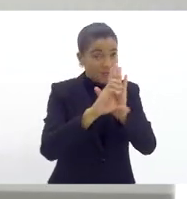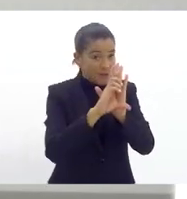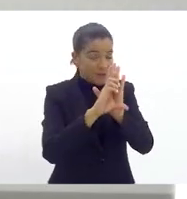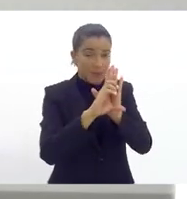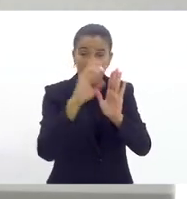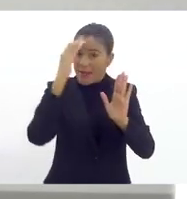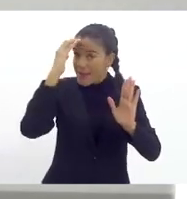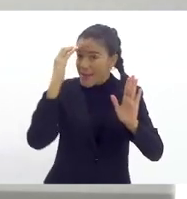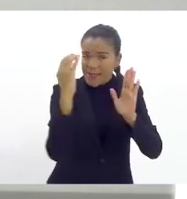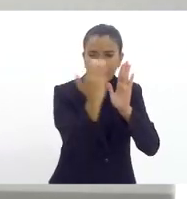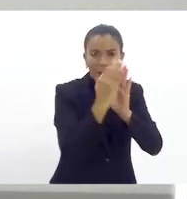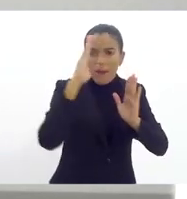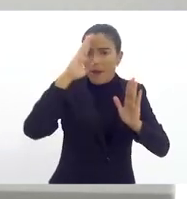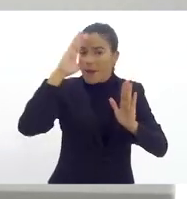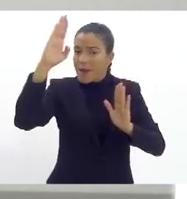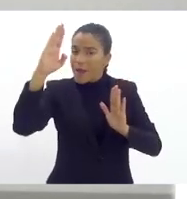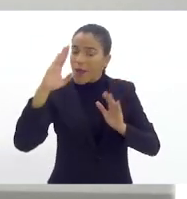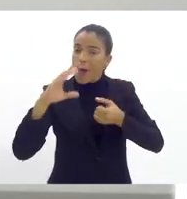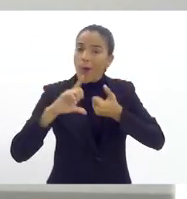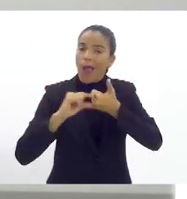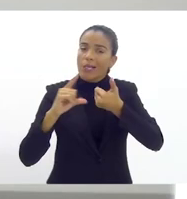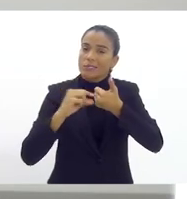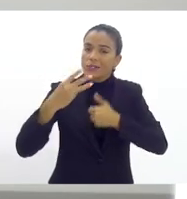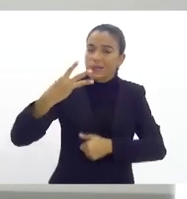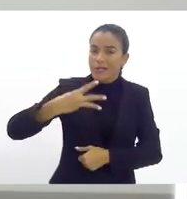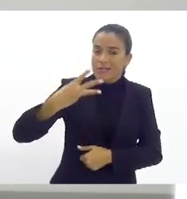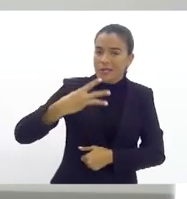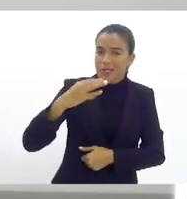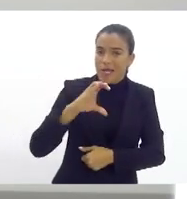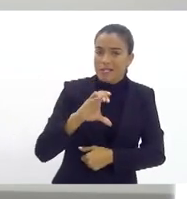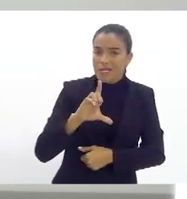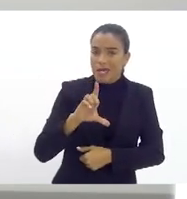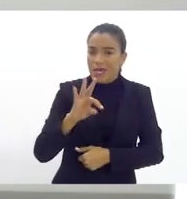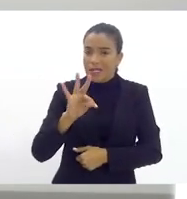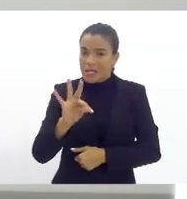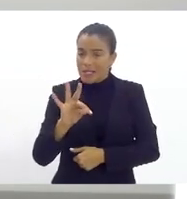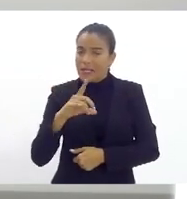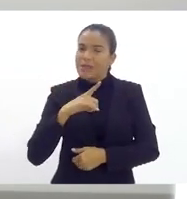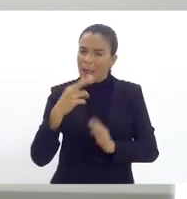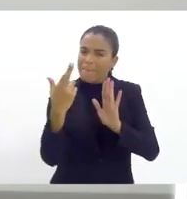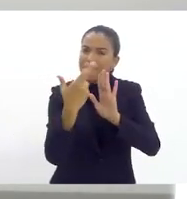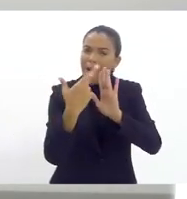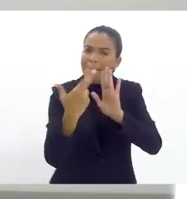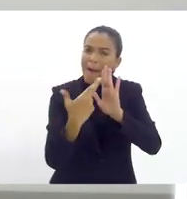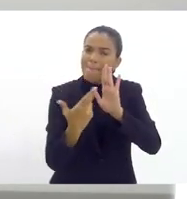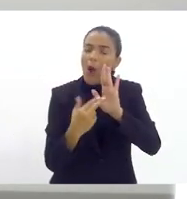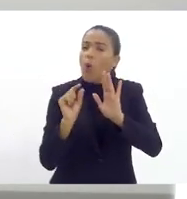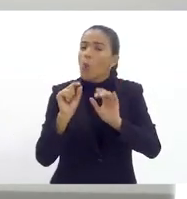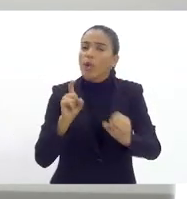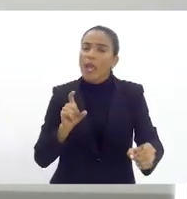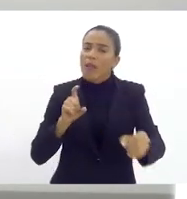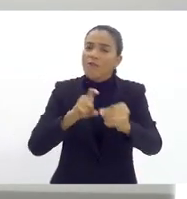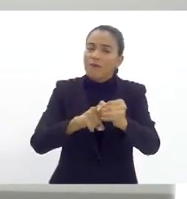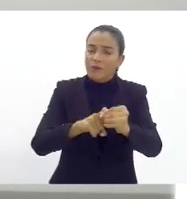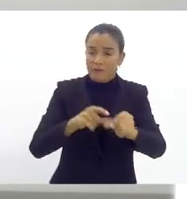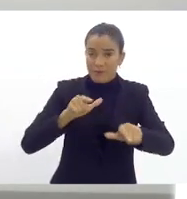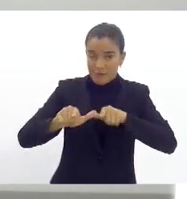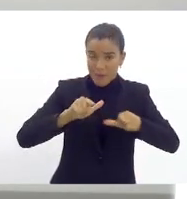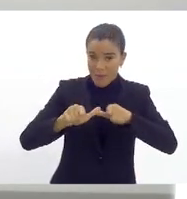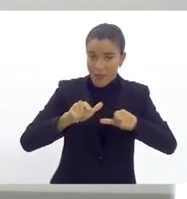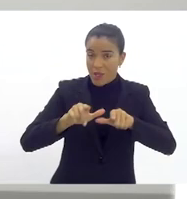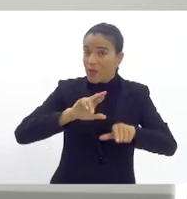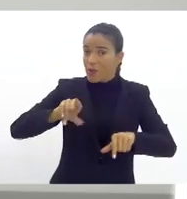respeitando principalmente o artigo 3º da CLT que tem os requisitos do que é um vínculo trabalhista e o que não é